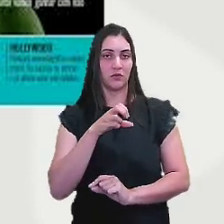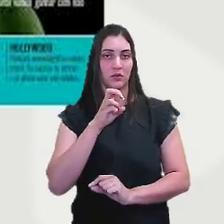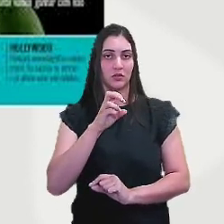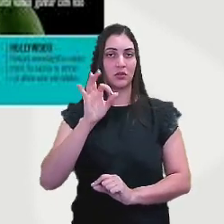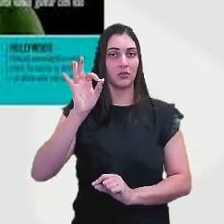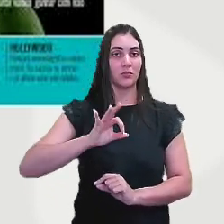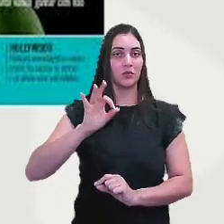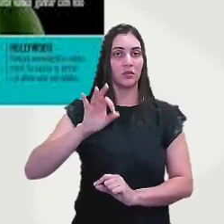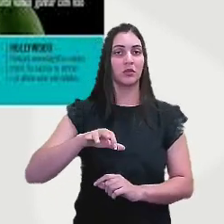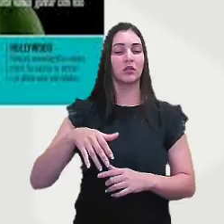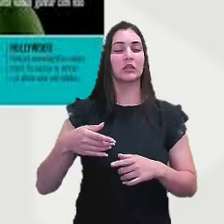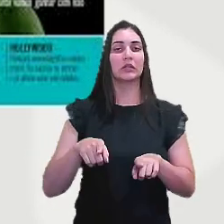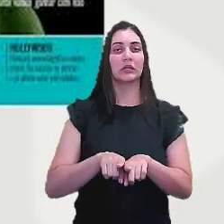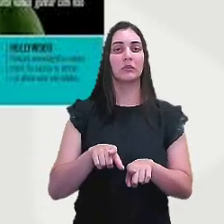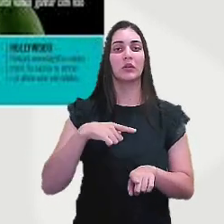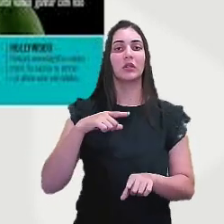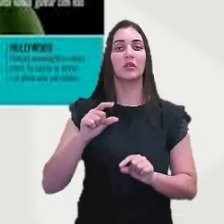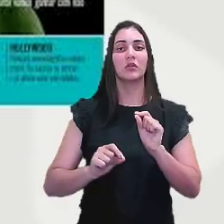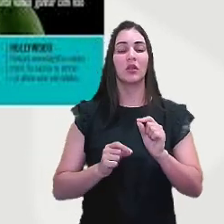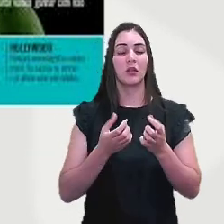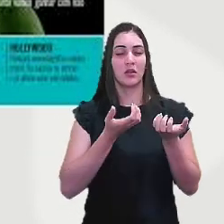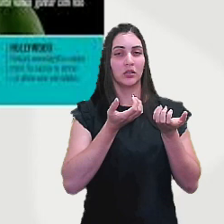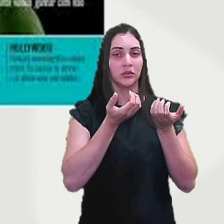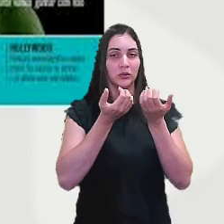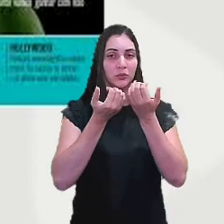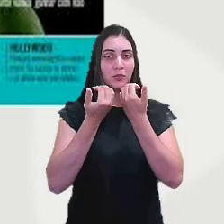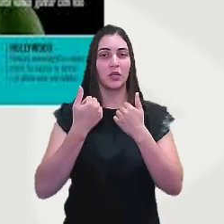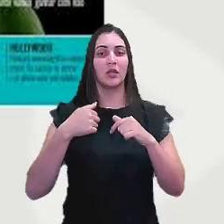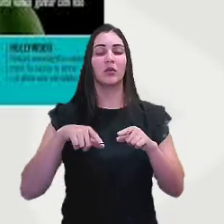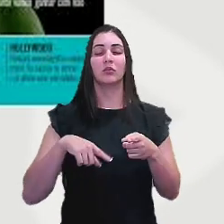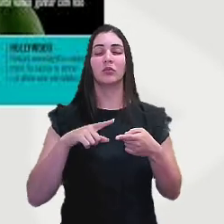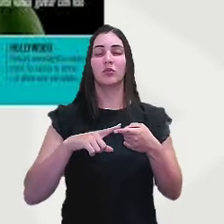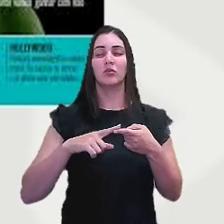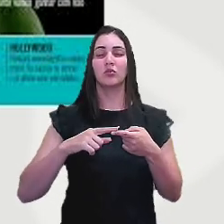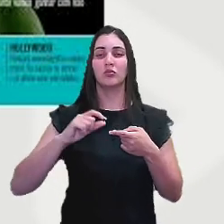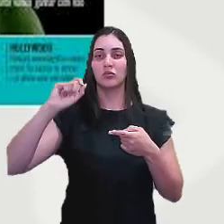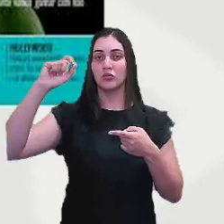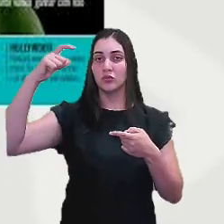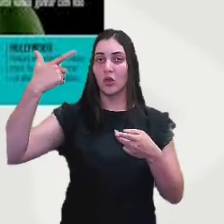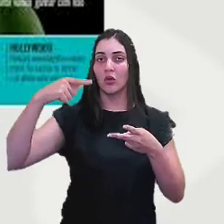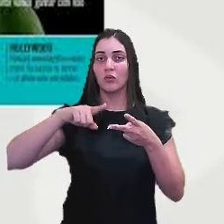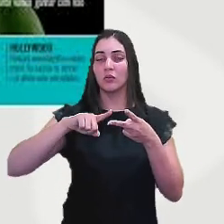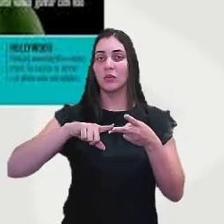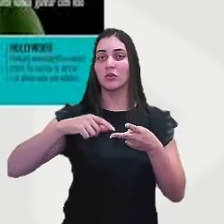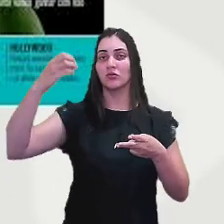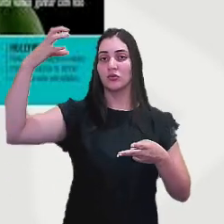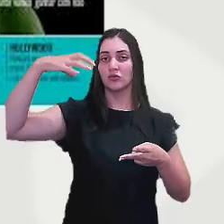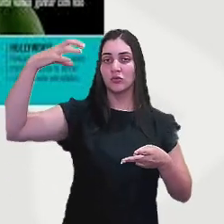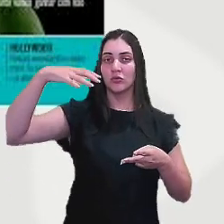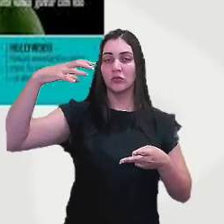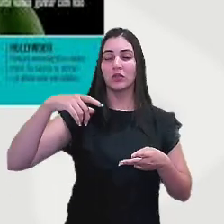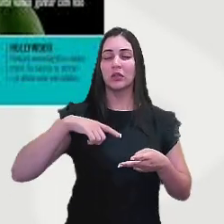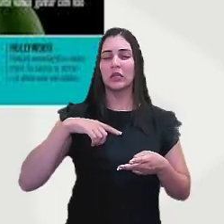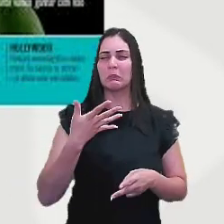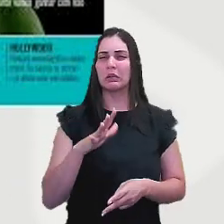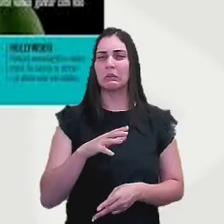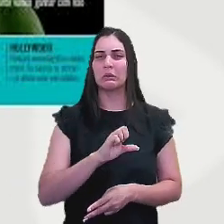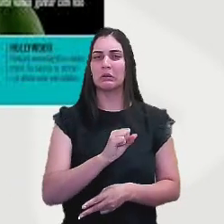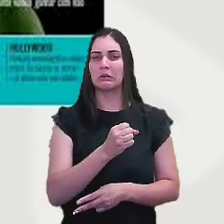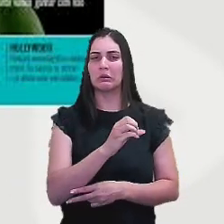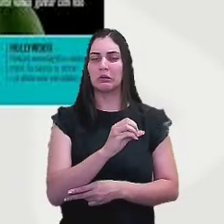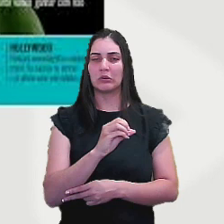soja, quando eu falo já do milho, tanto no verão quanto no inverno, passa aí dos 80%, e quando eu penso no